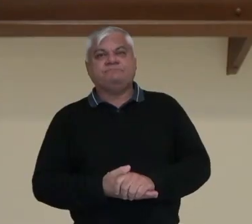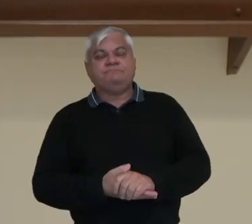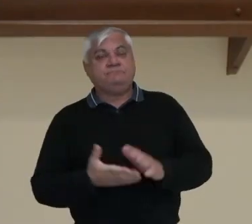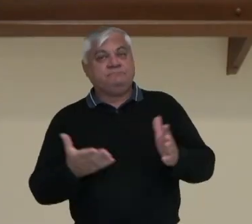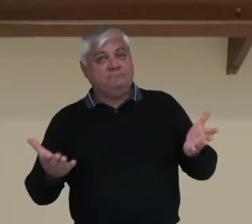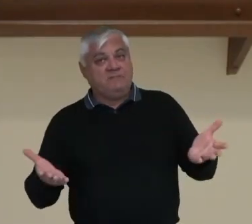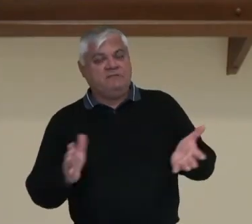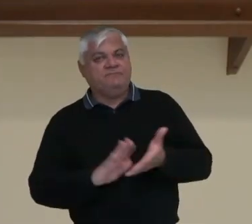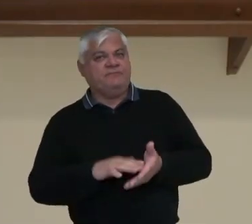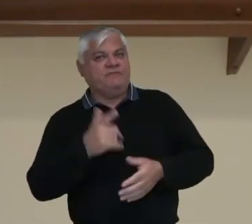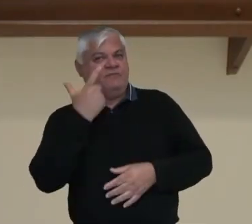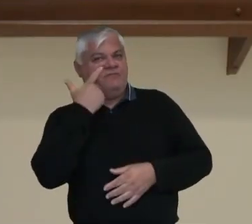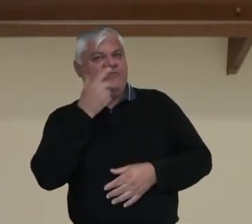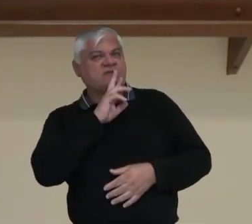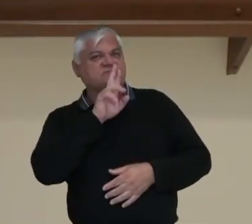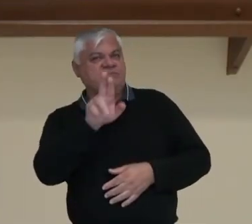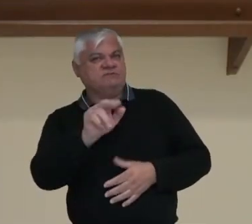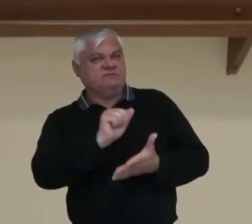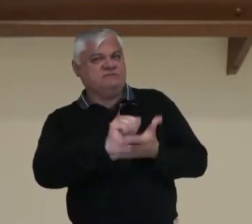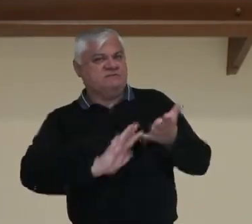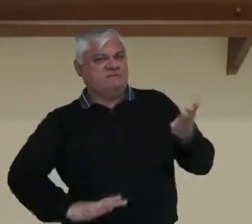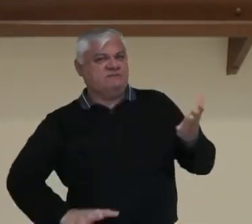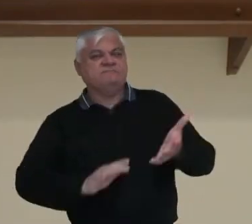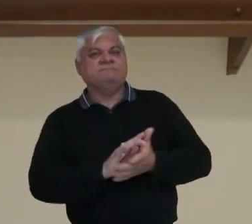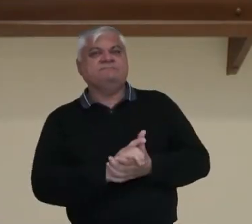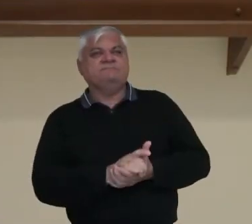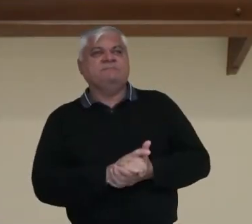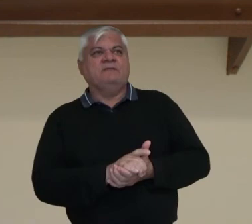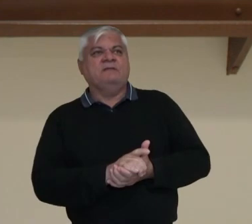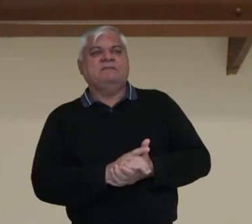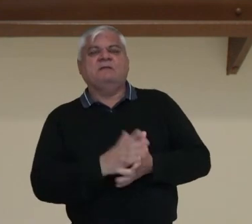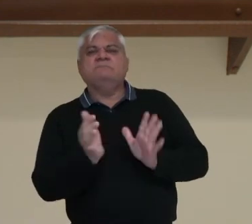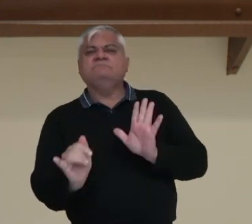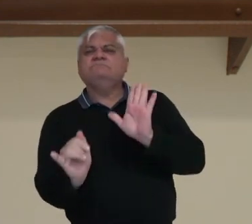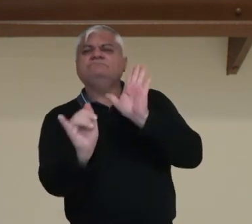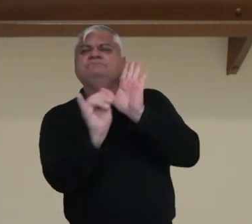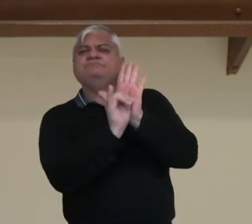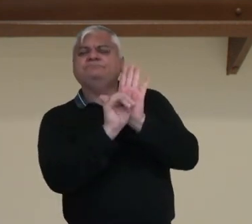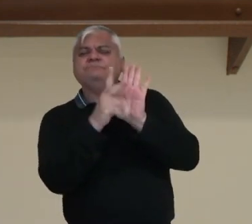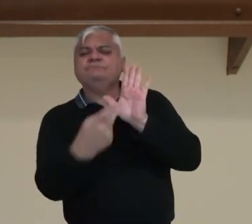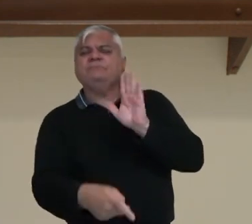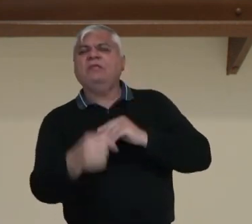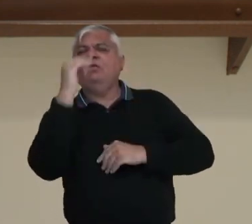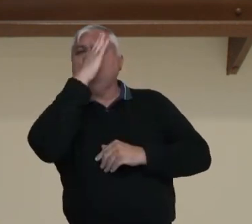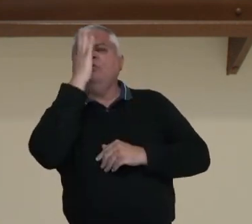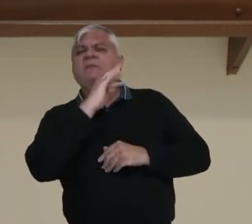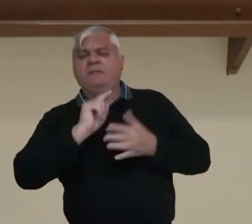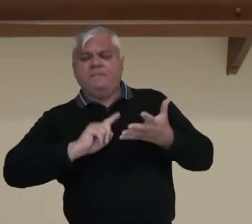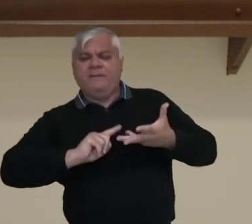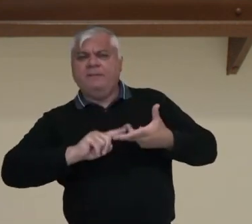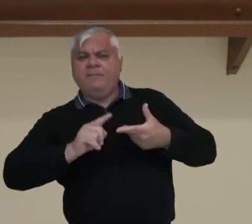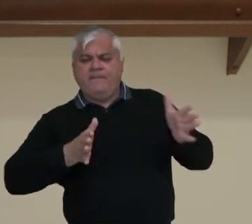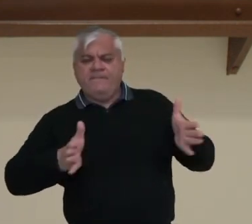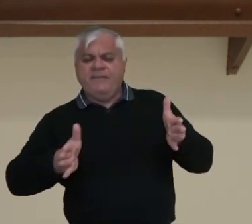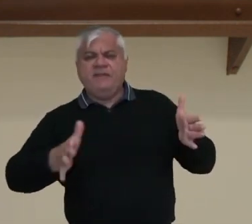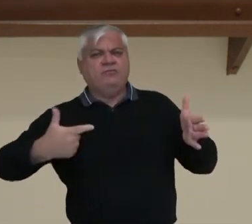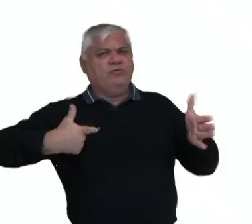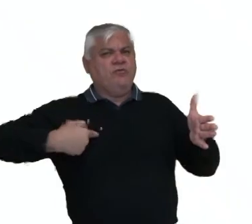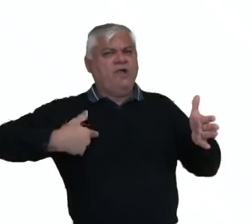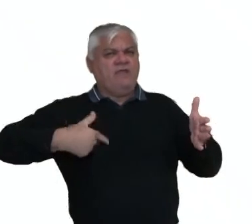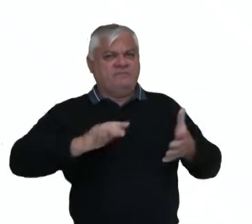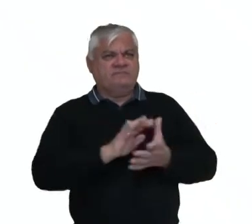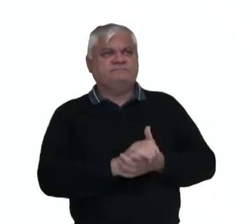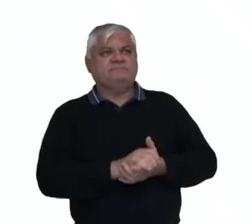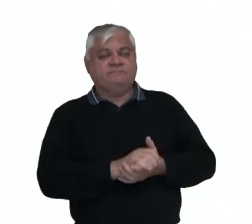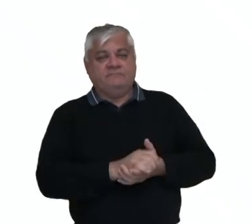Bom, pessoal, vamos dar uma olhada nessa atividade. Que traços identitários nacionais foram exaltados durante a Era Vargas? E a gente